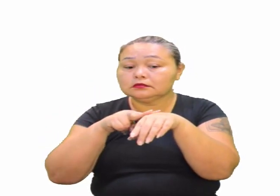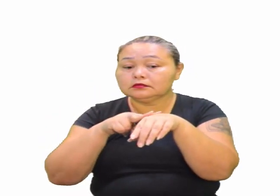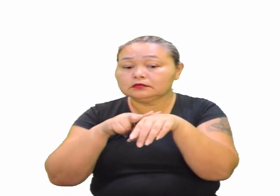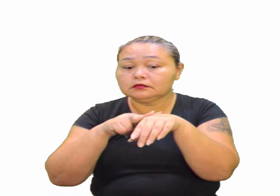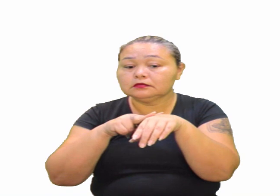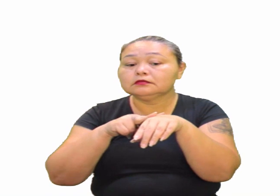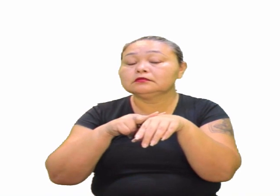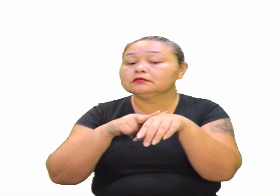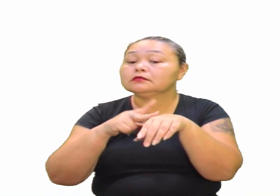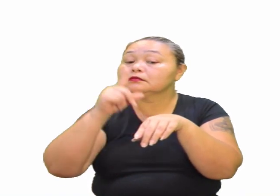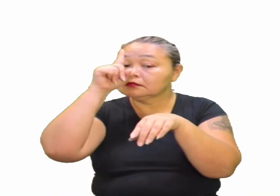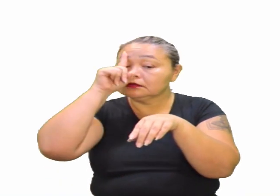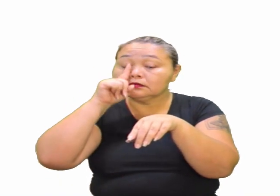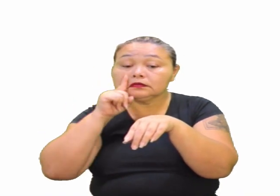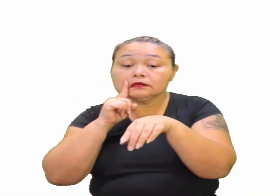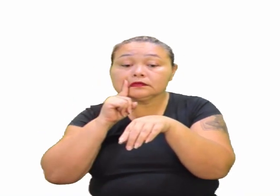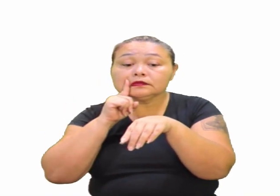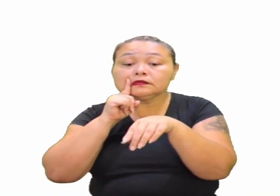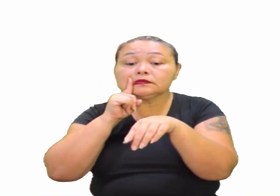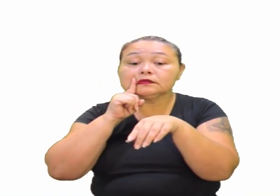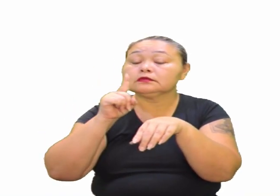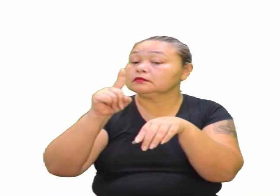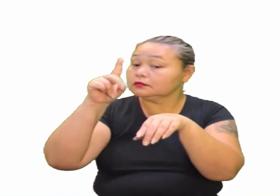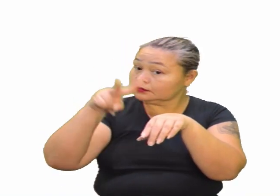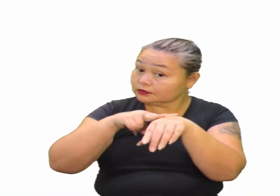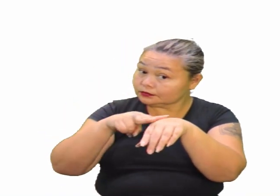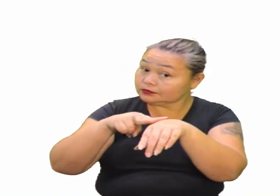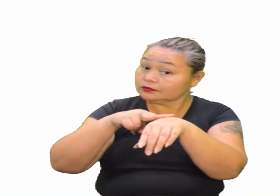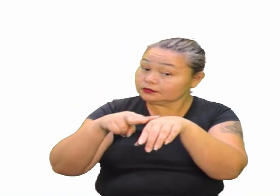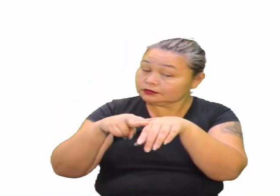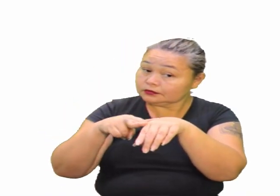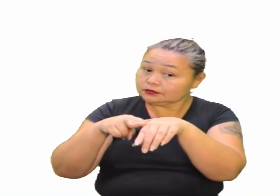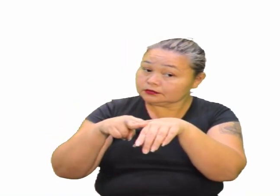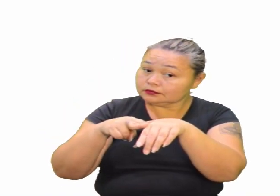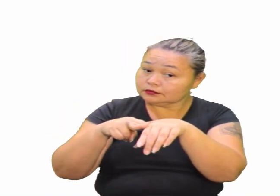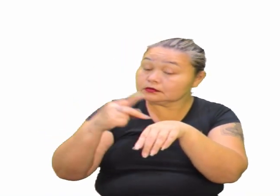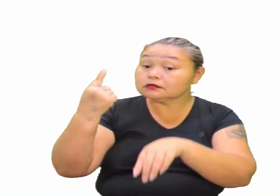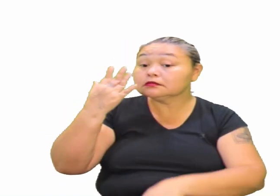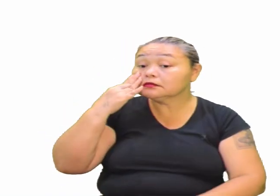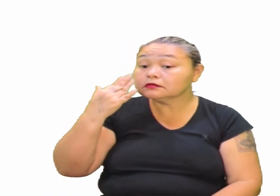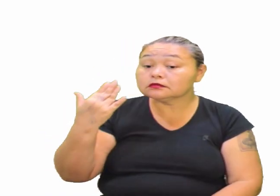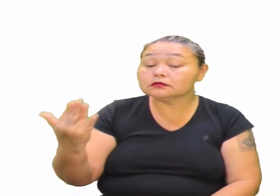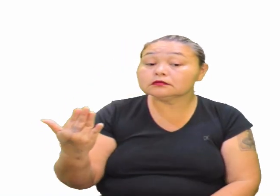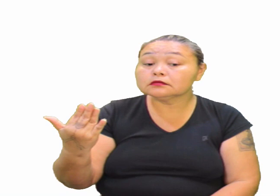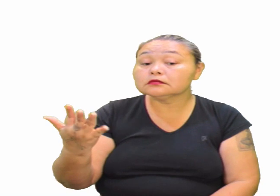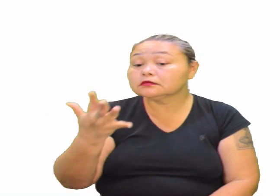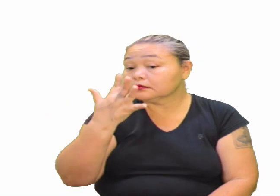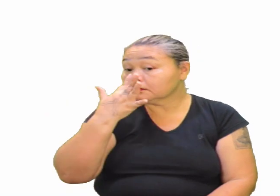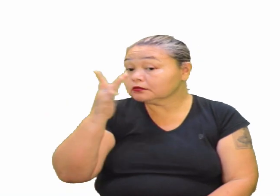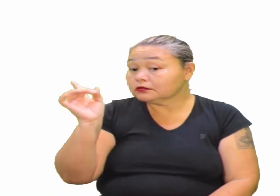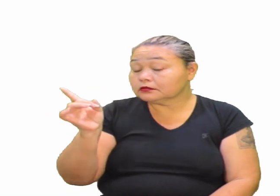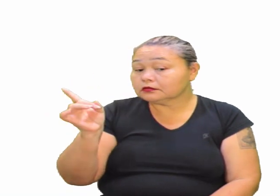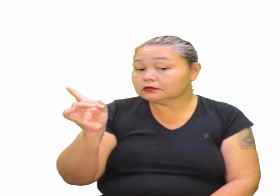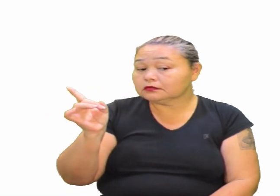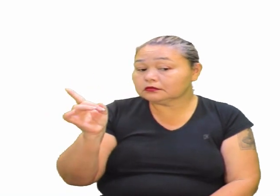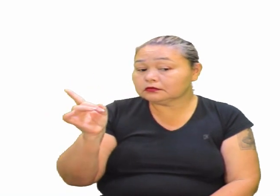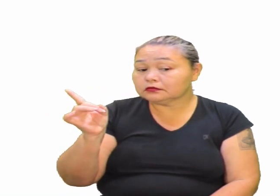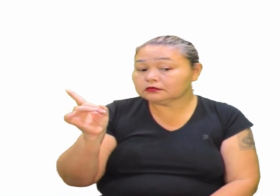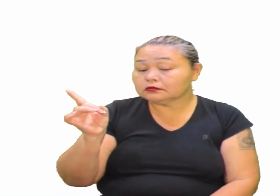fecundou esse fecundou esse. O que a gente vê? A gente observa, pessoal,